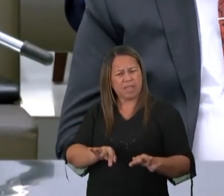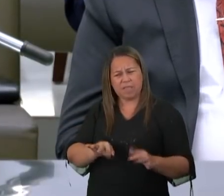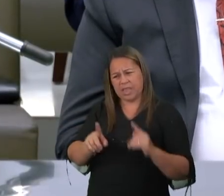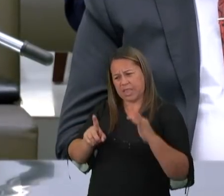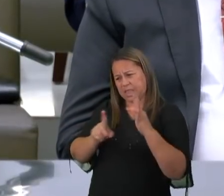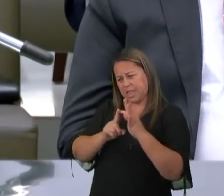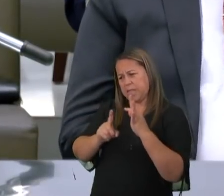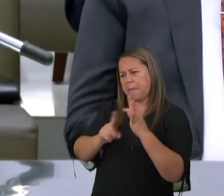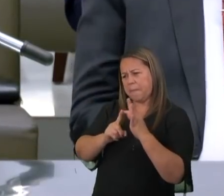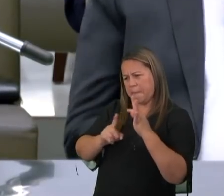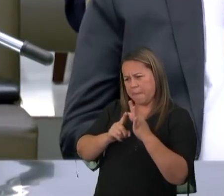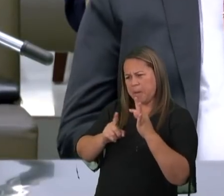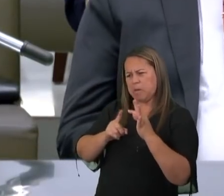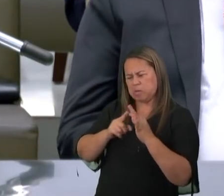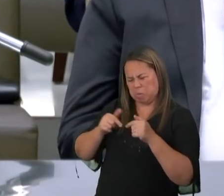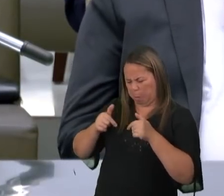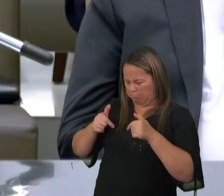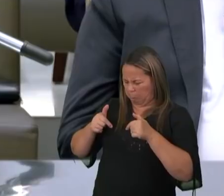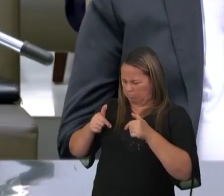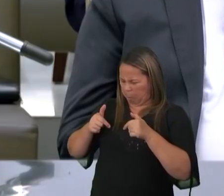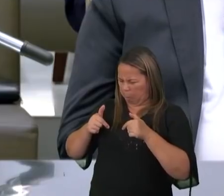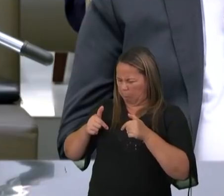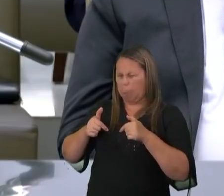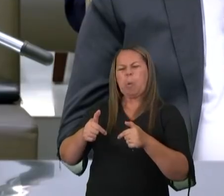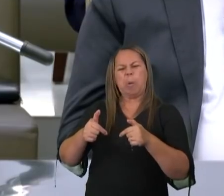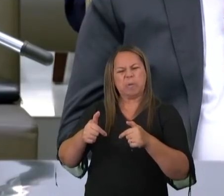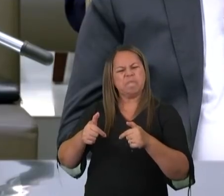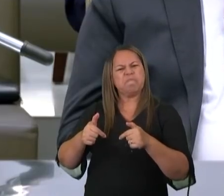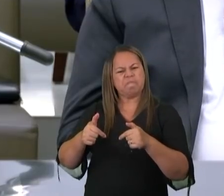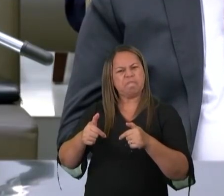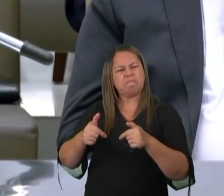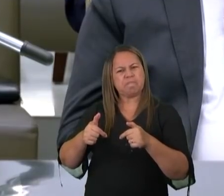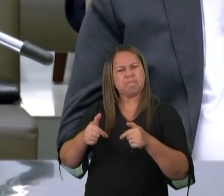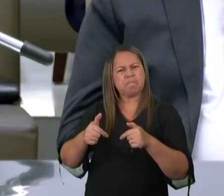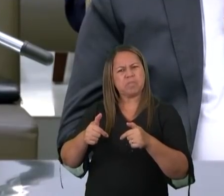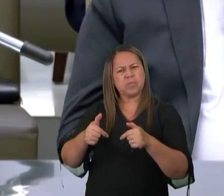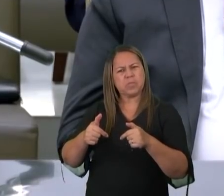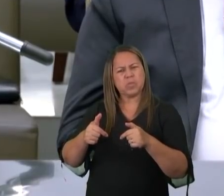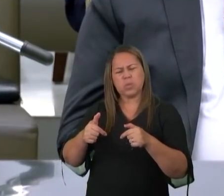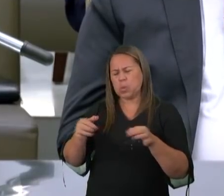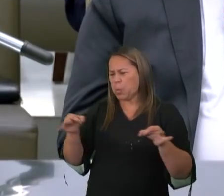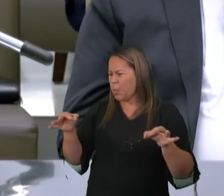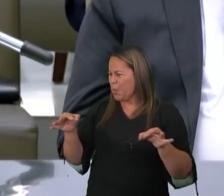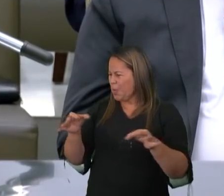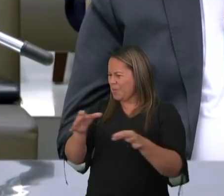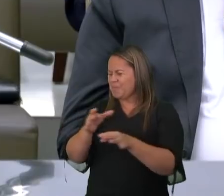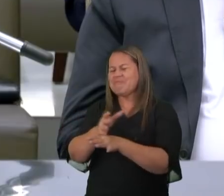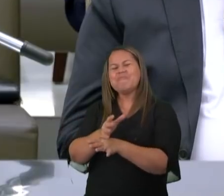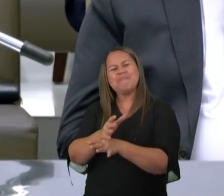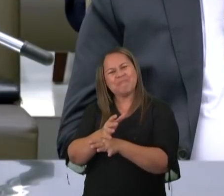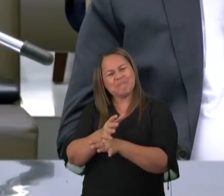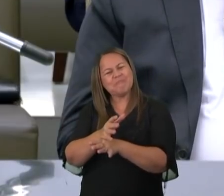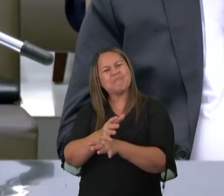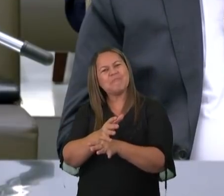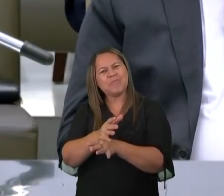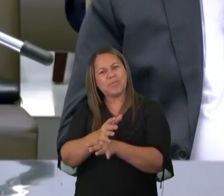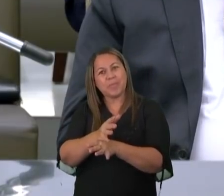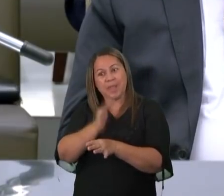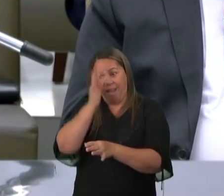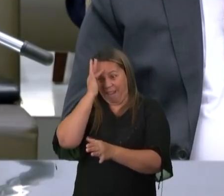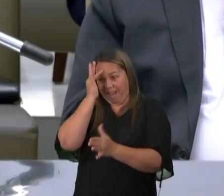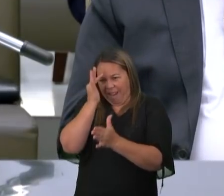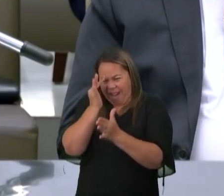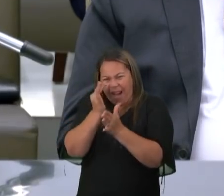eu combati o bom combate, eu acabei a carreira, mas